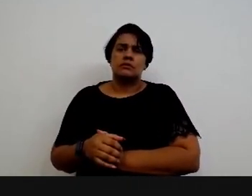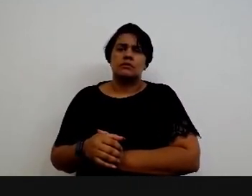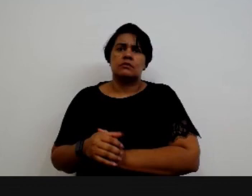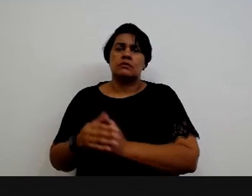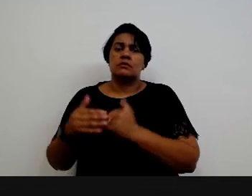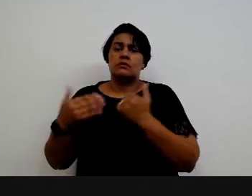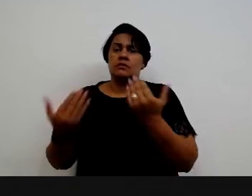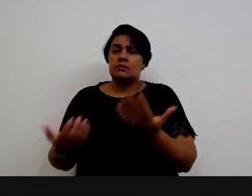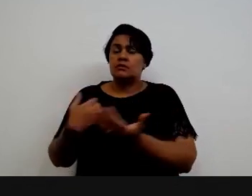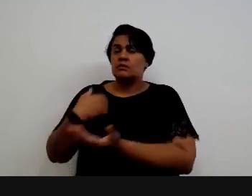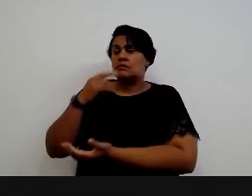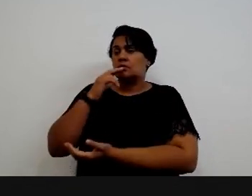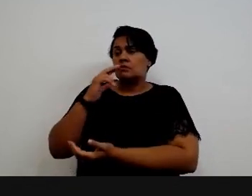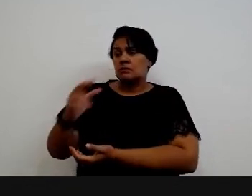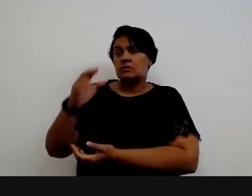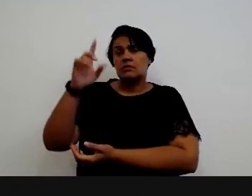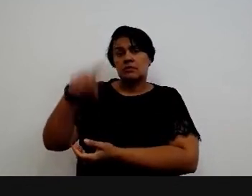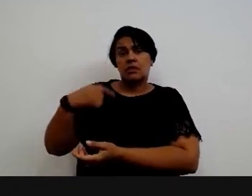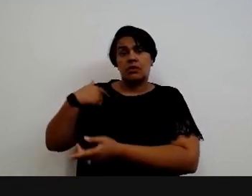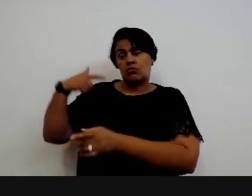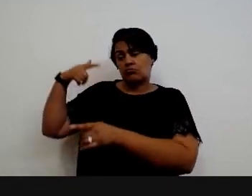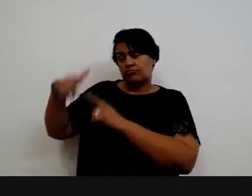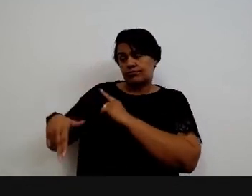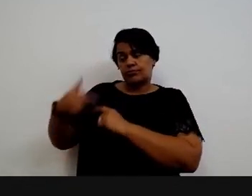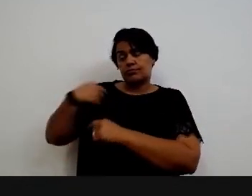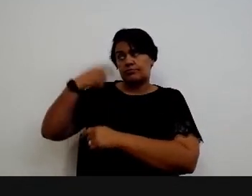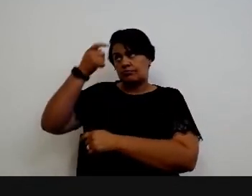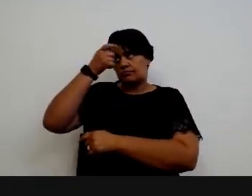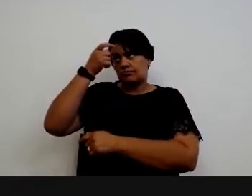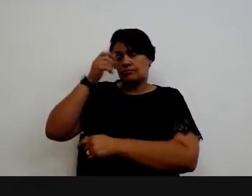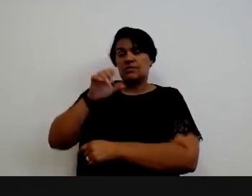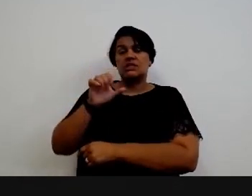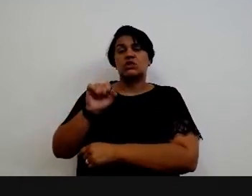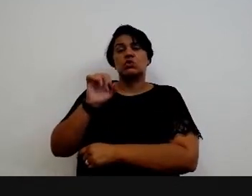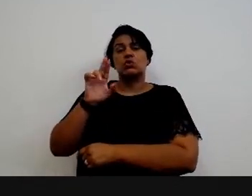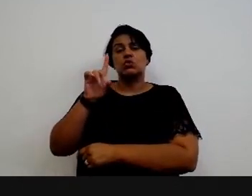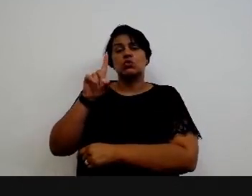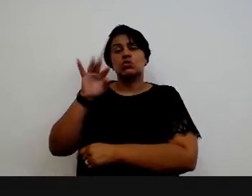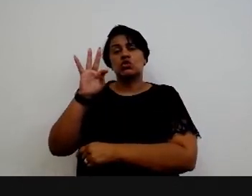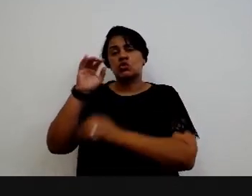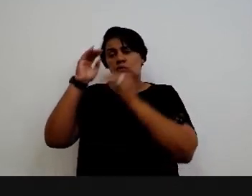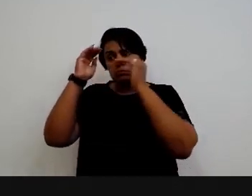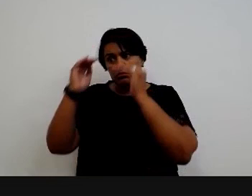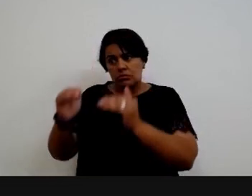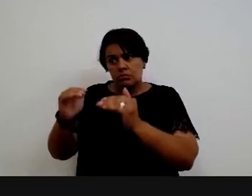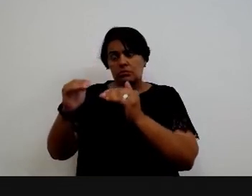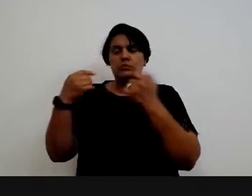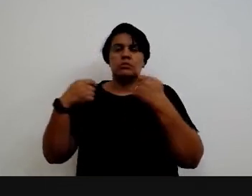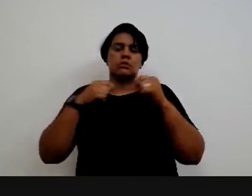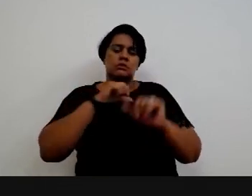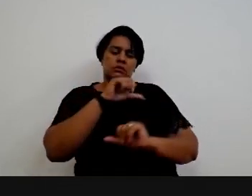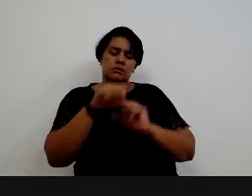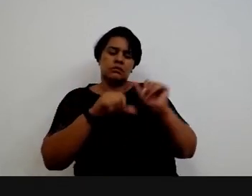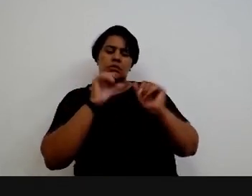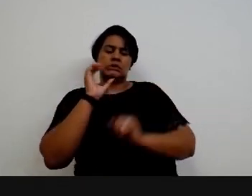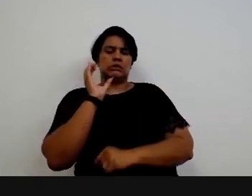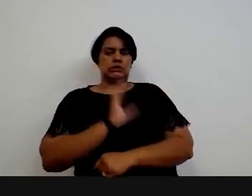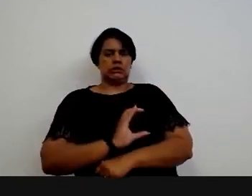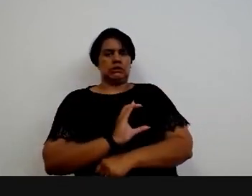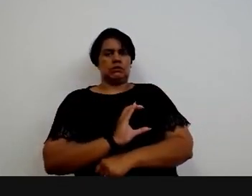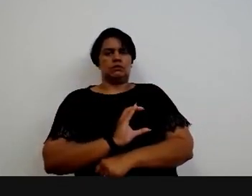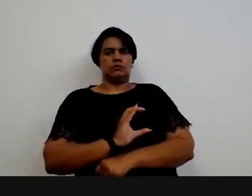Então a resposta é: eu preciso romper com a minha cabeça de súdito para virar cidadão. Eu preciso romper com a minha cabeça de devoto para virar cidadão. E eu